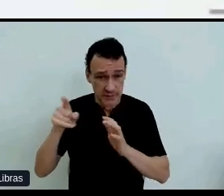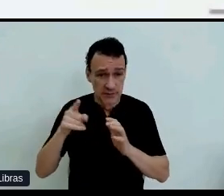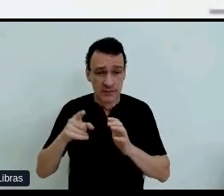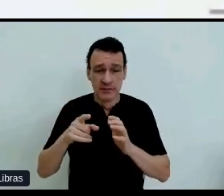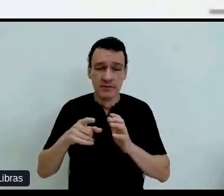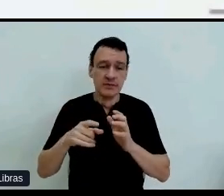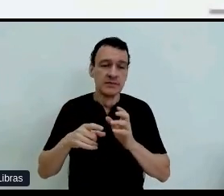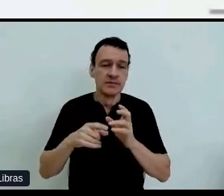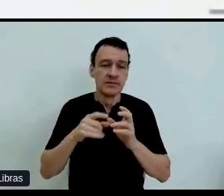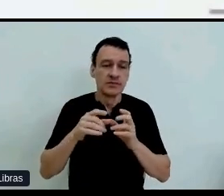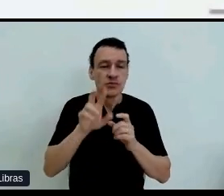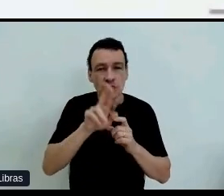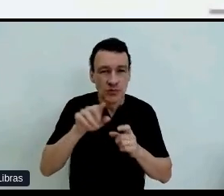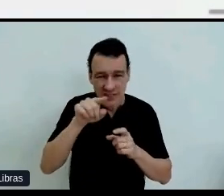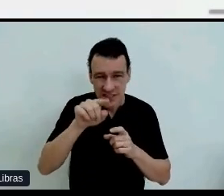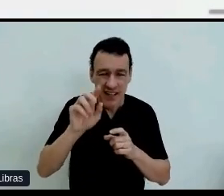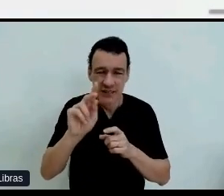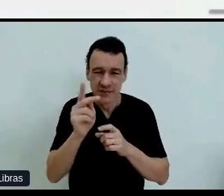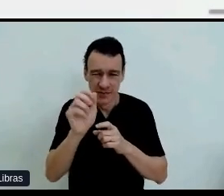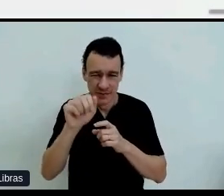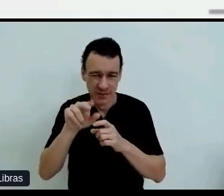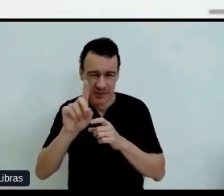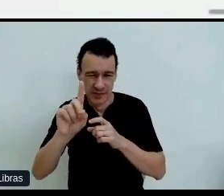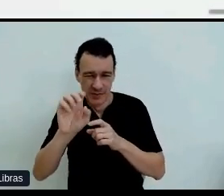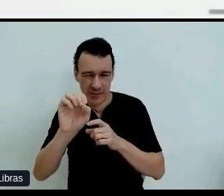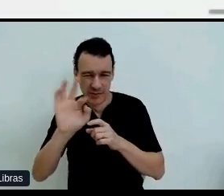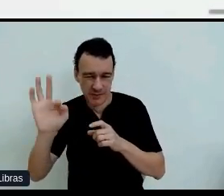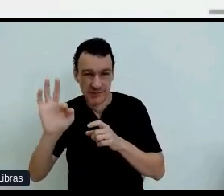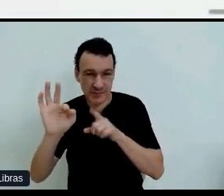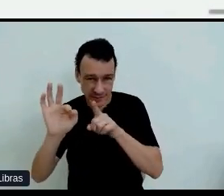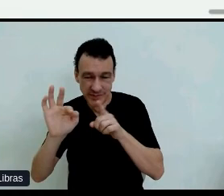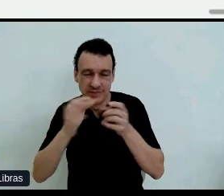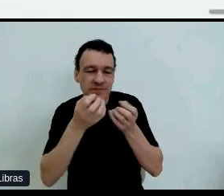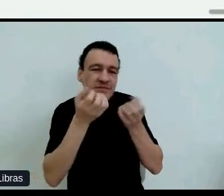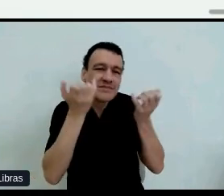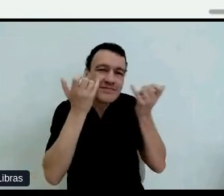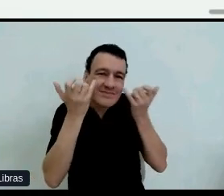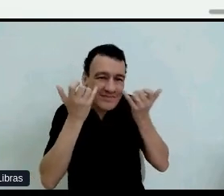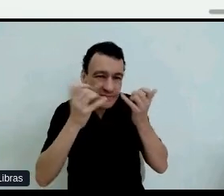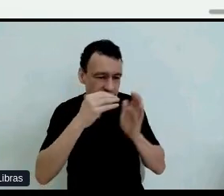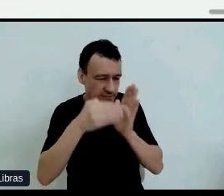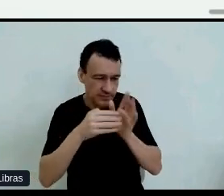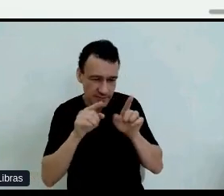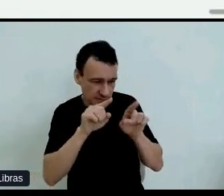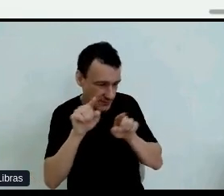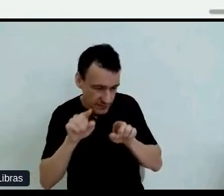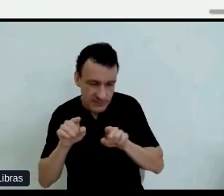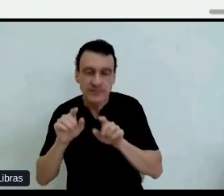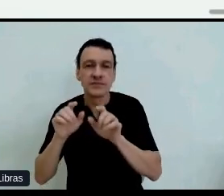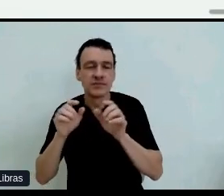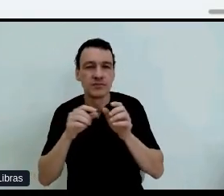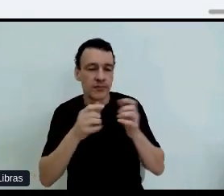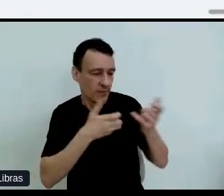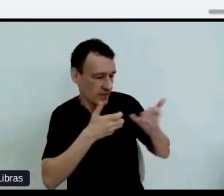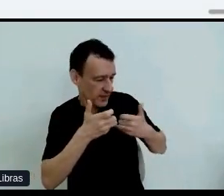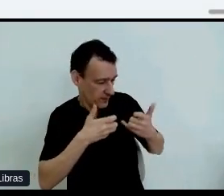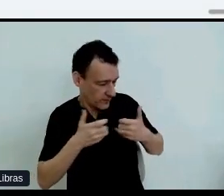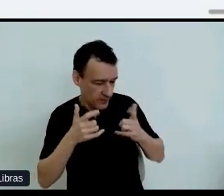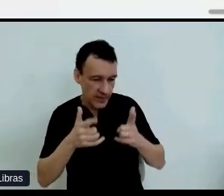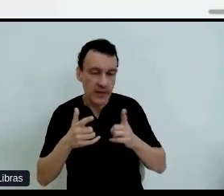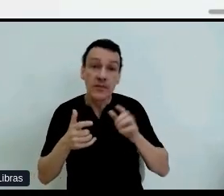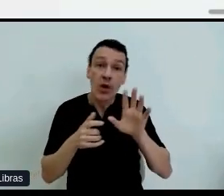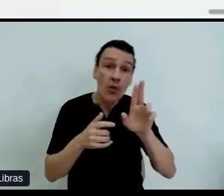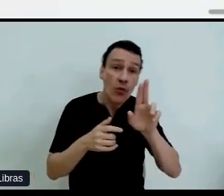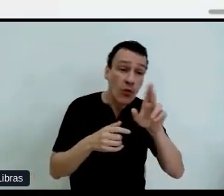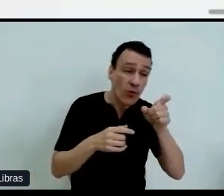esse handoff para poder usar ali a instância, né, do componente indicado, né? A parte do iDesigner é mais a parte